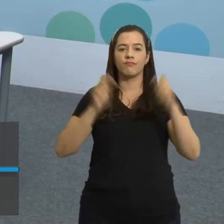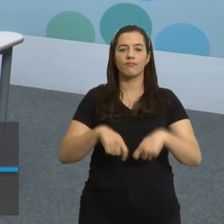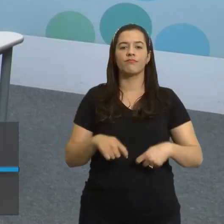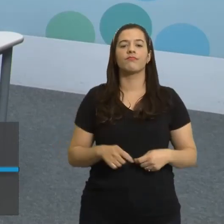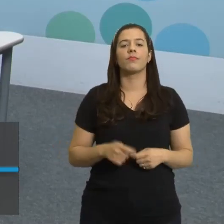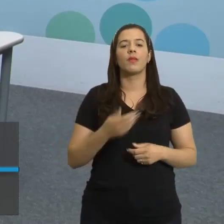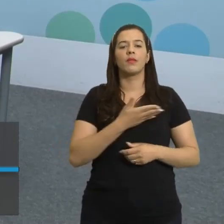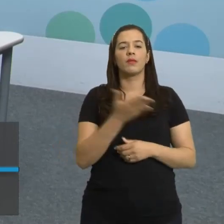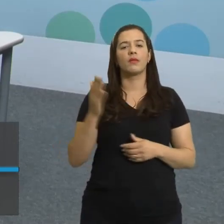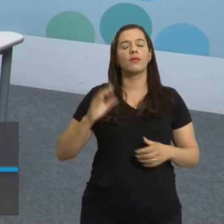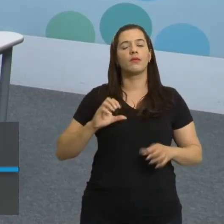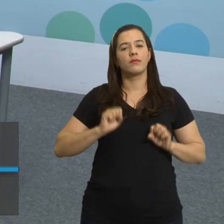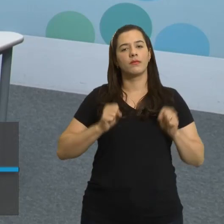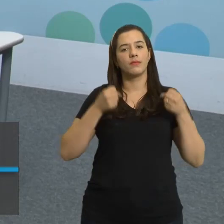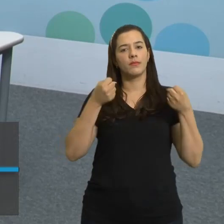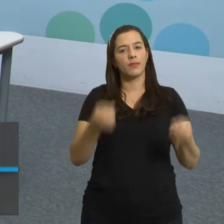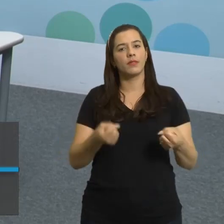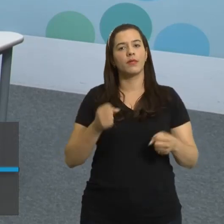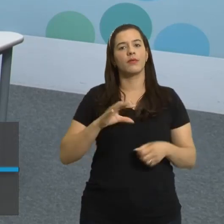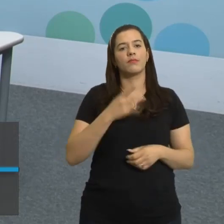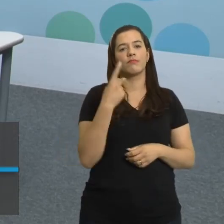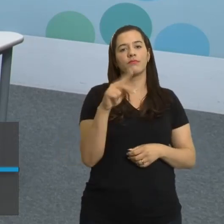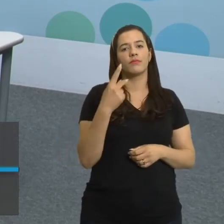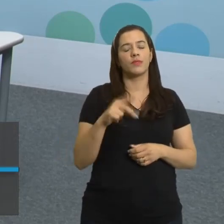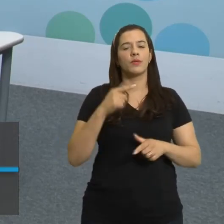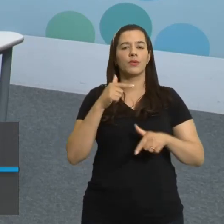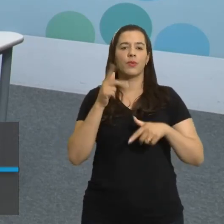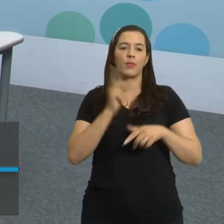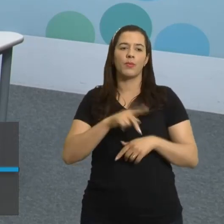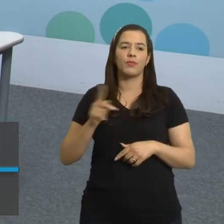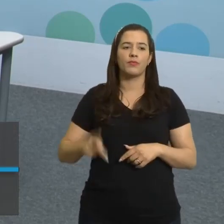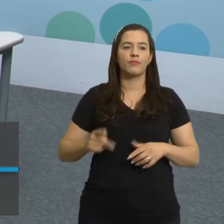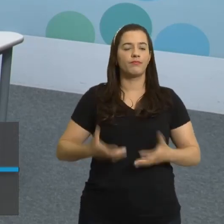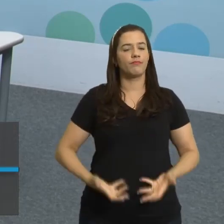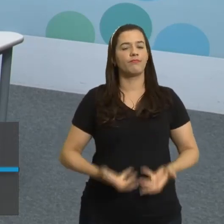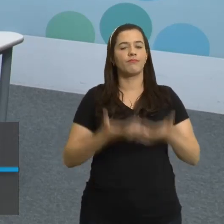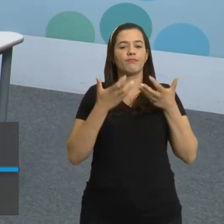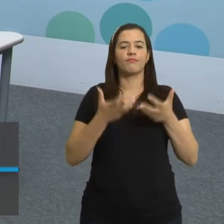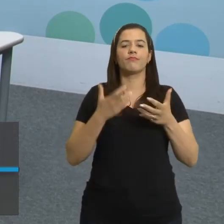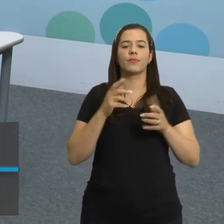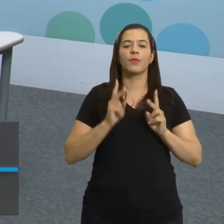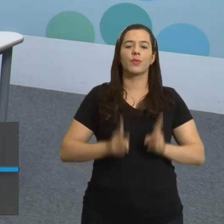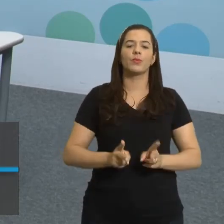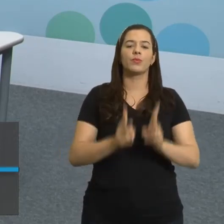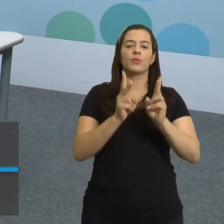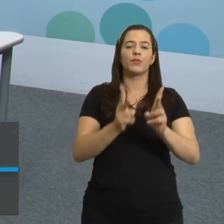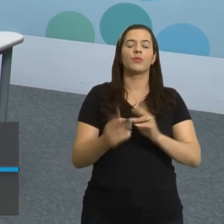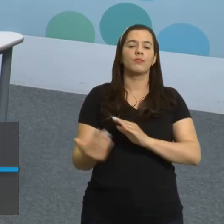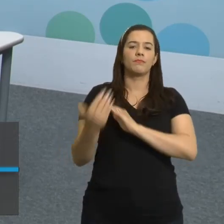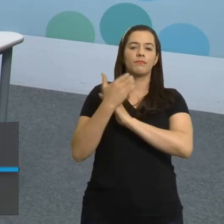né, desempenhar o seu papel como professores com maestria, continuar mediando a nossa